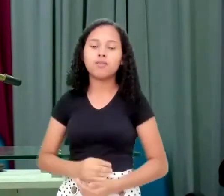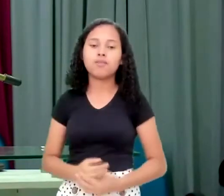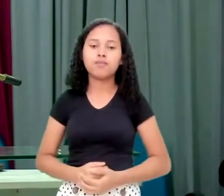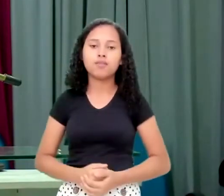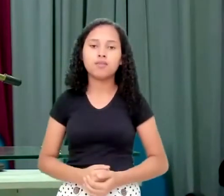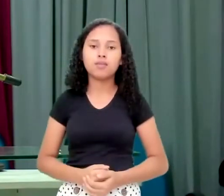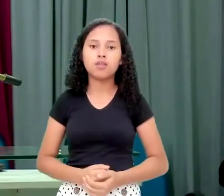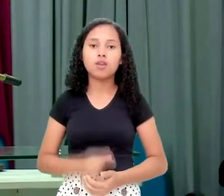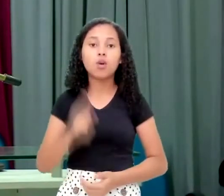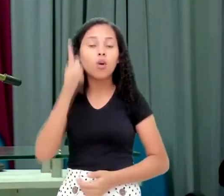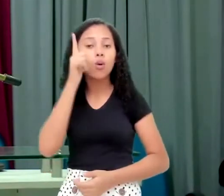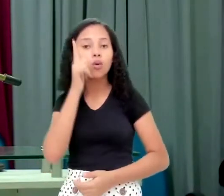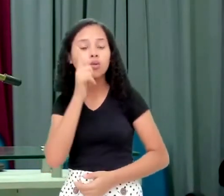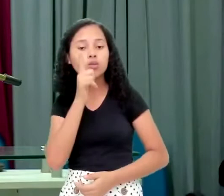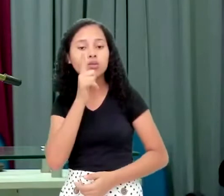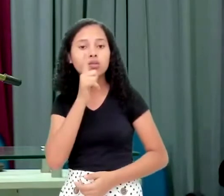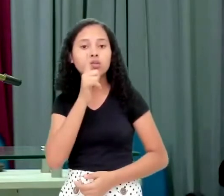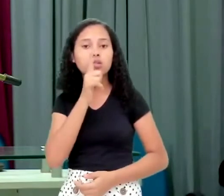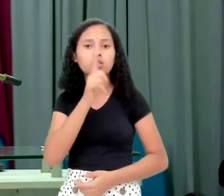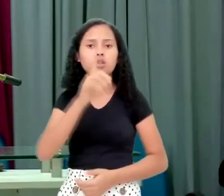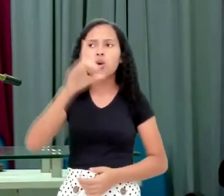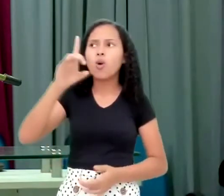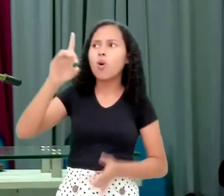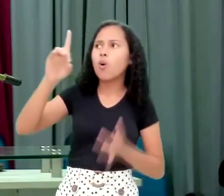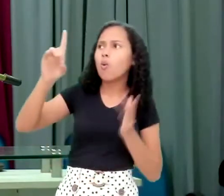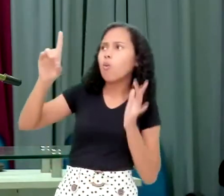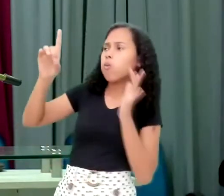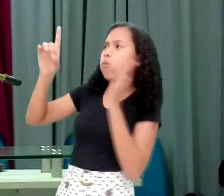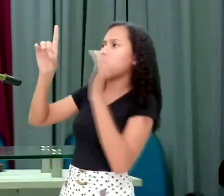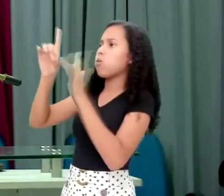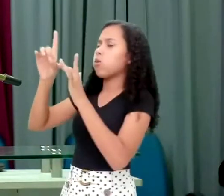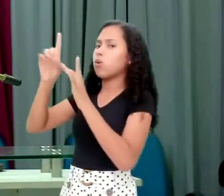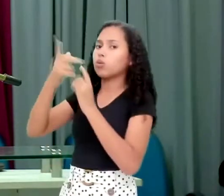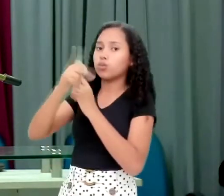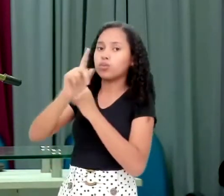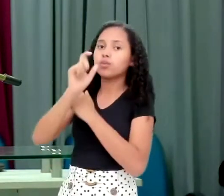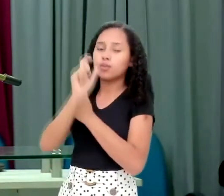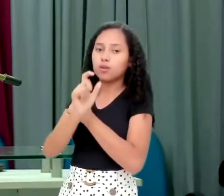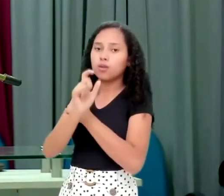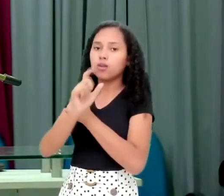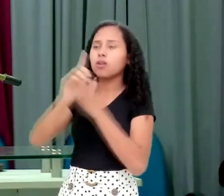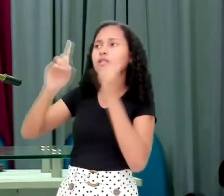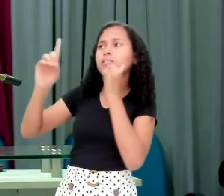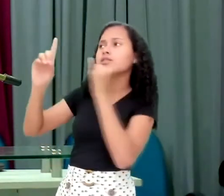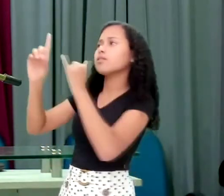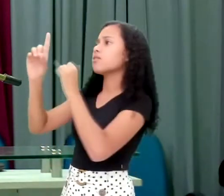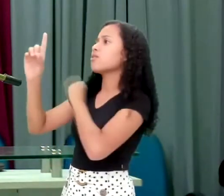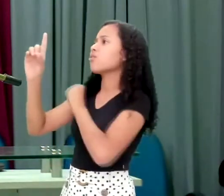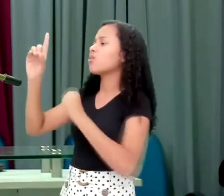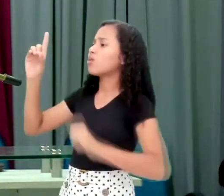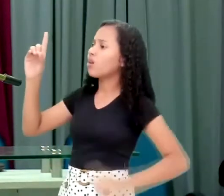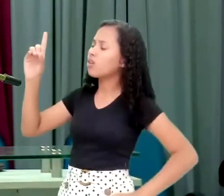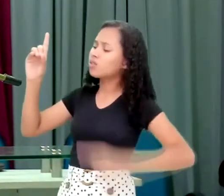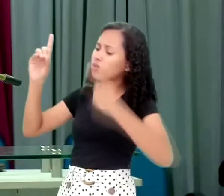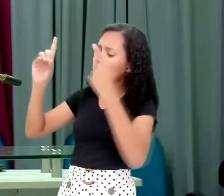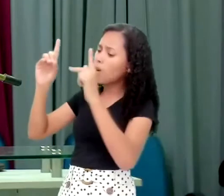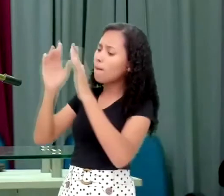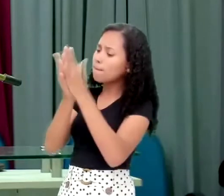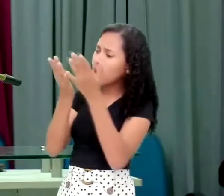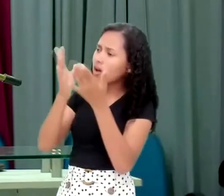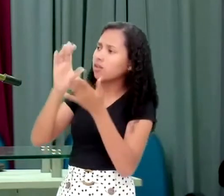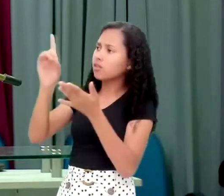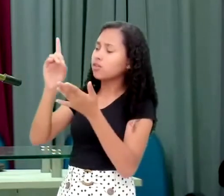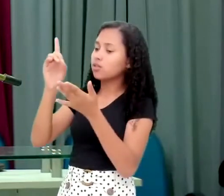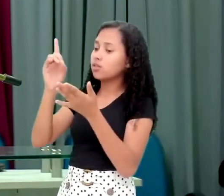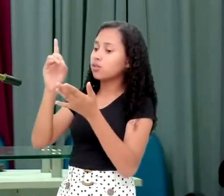Quando você conseguir tocar Ele com as suas palavras, dizendo: Senhor, a tua palavra diz que